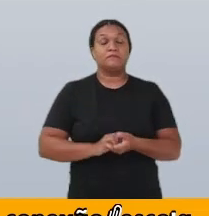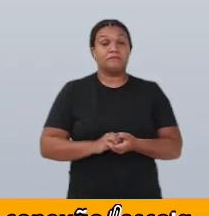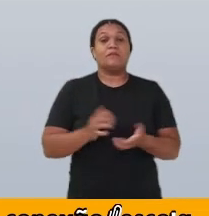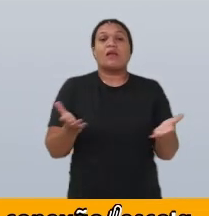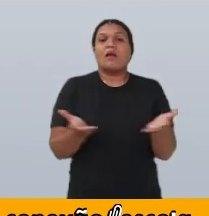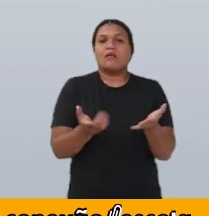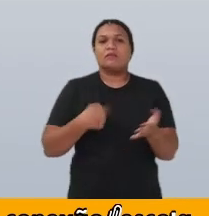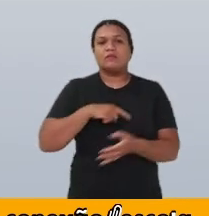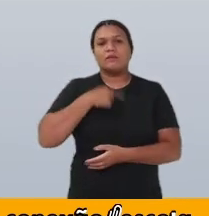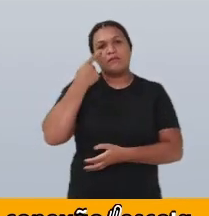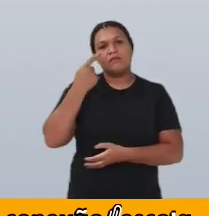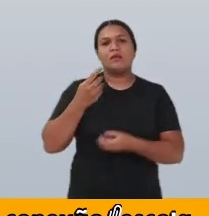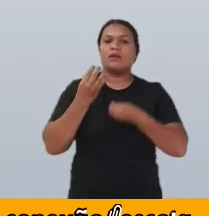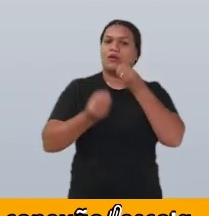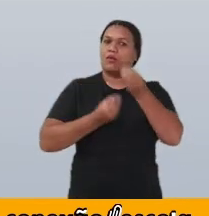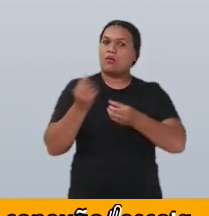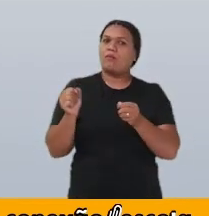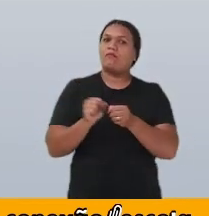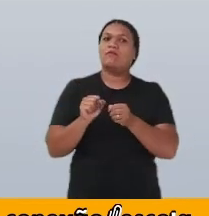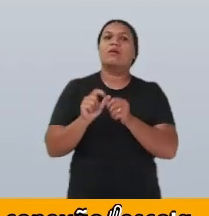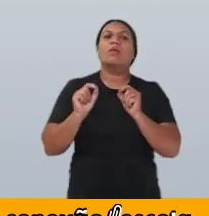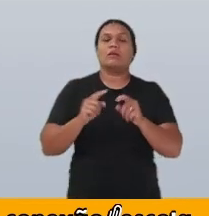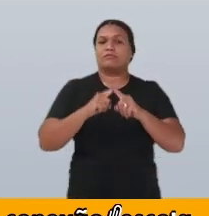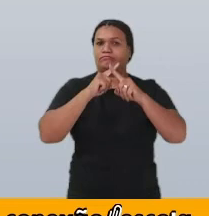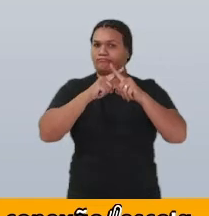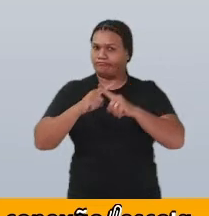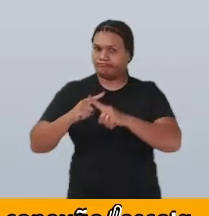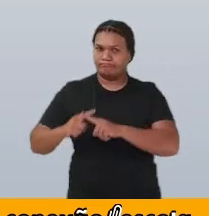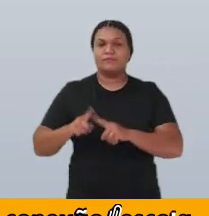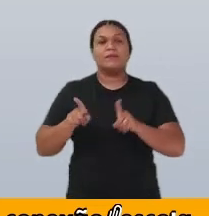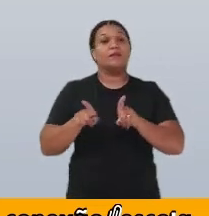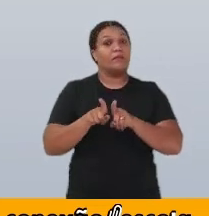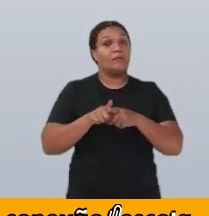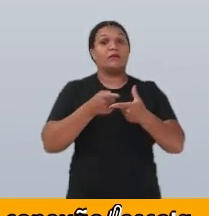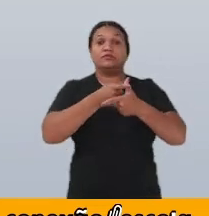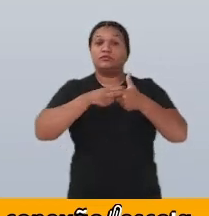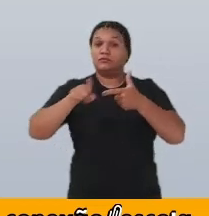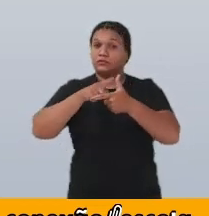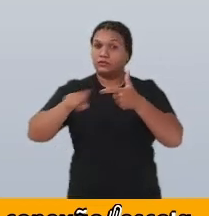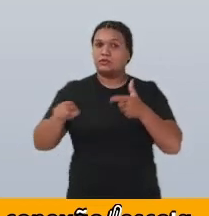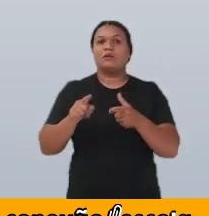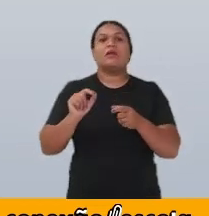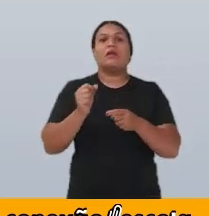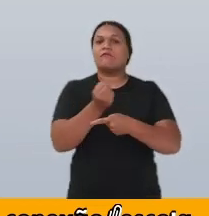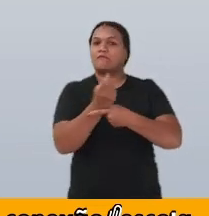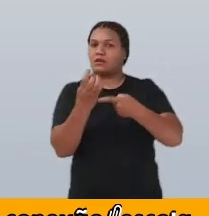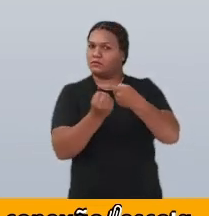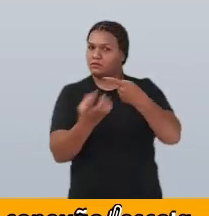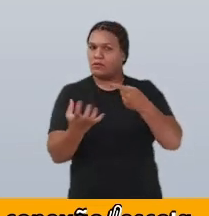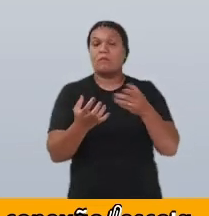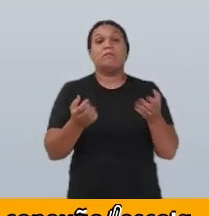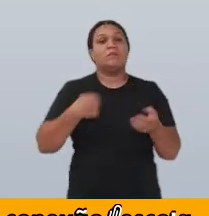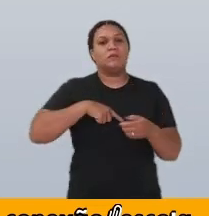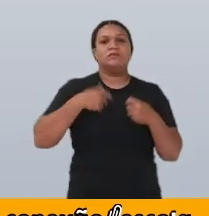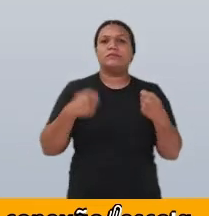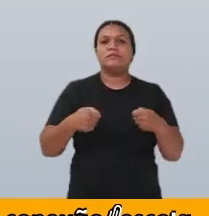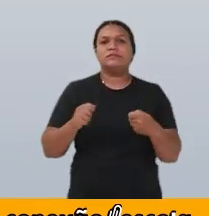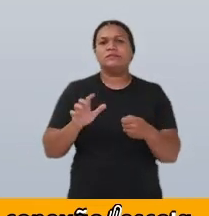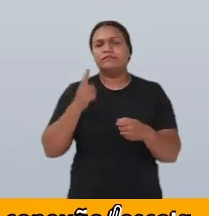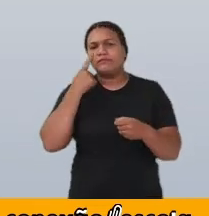Agora, vamos ver como realizar multiplicação e divisão de frações. Vamos resolver a